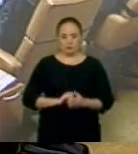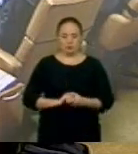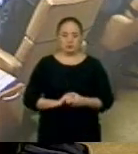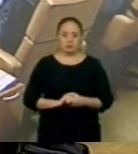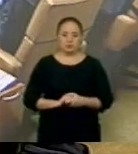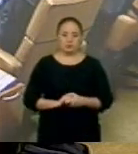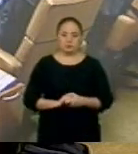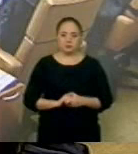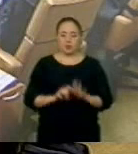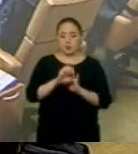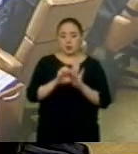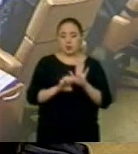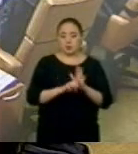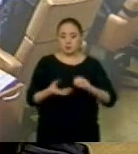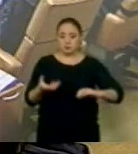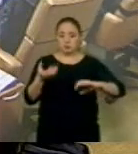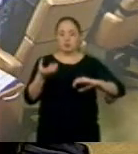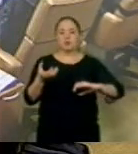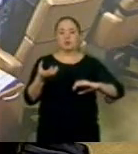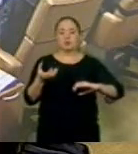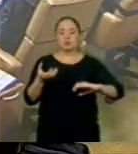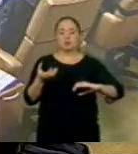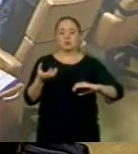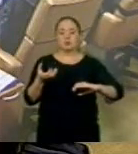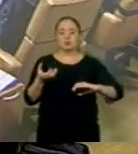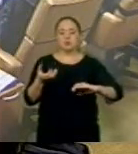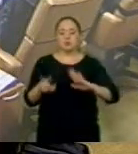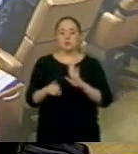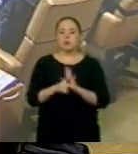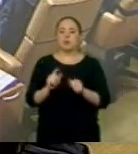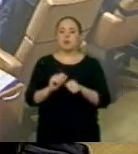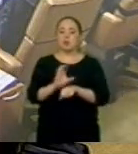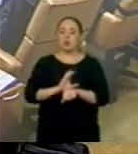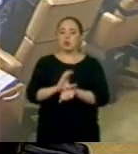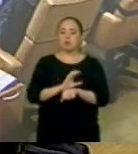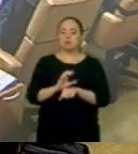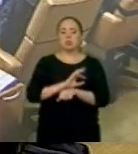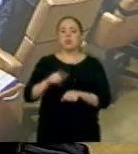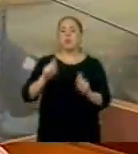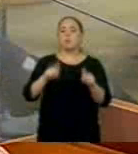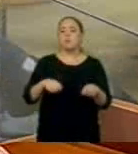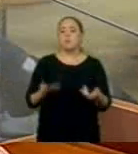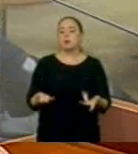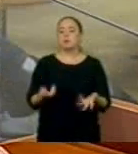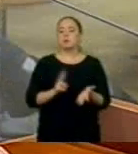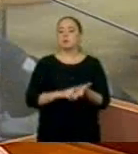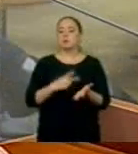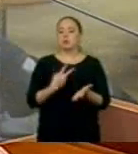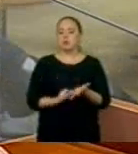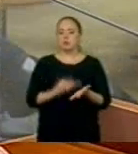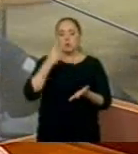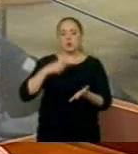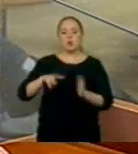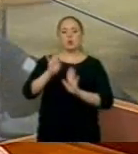O Estatuto dos Congressistas, estabelecido pela Constituição da República, não abre margem a uma interpretação baseada